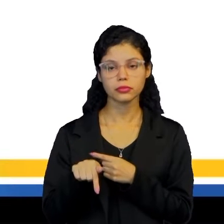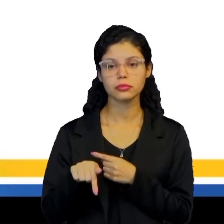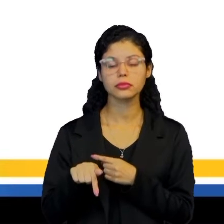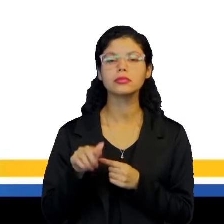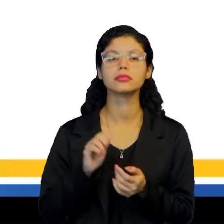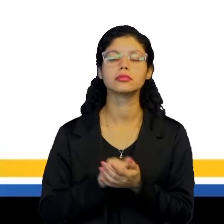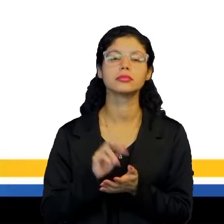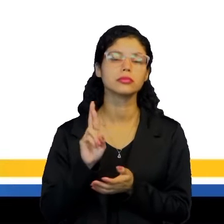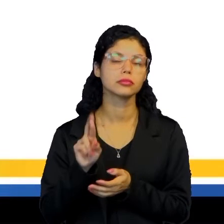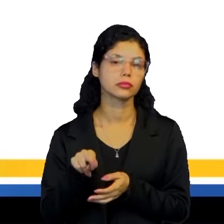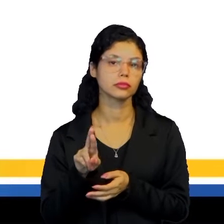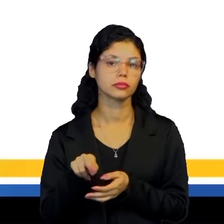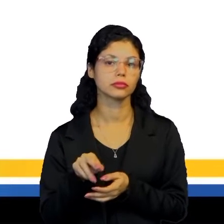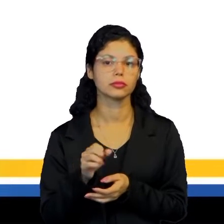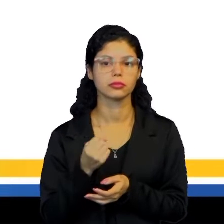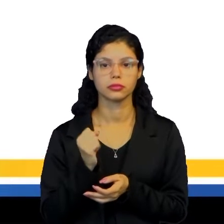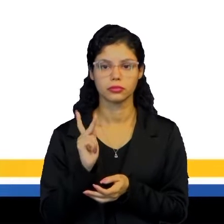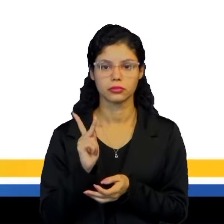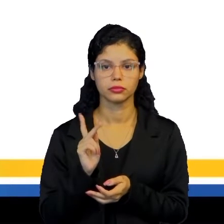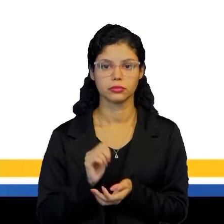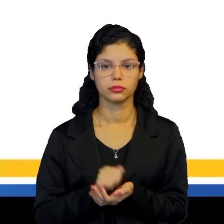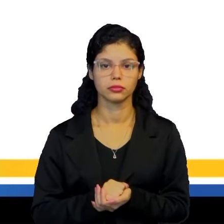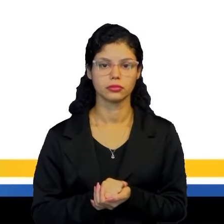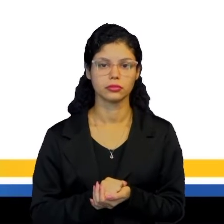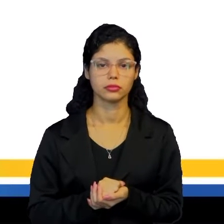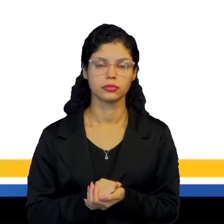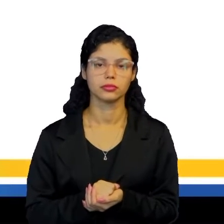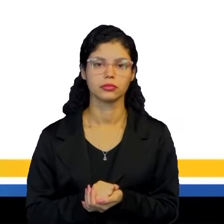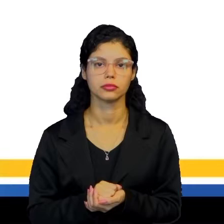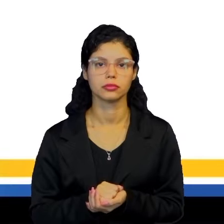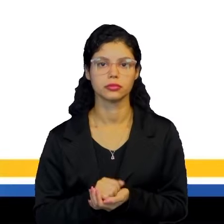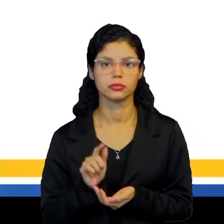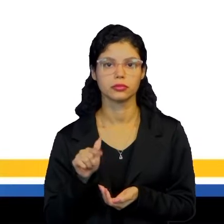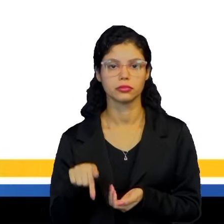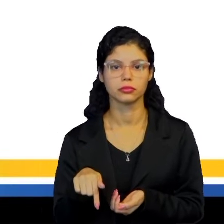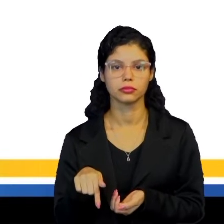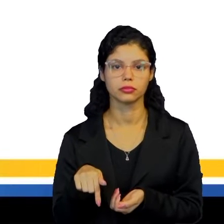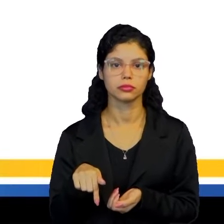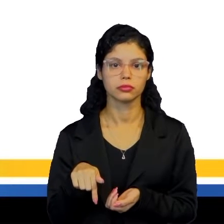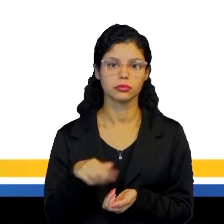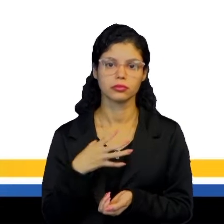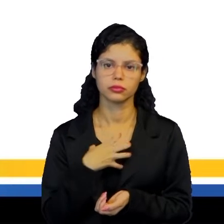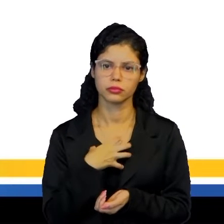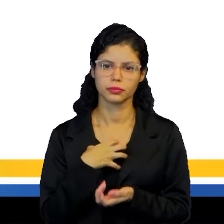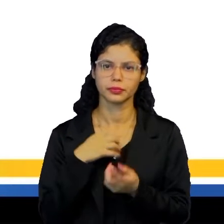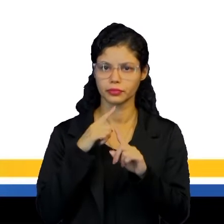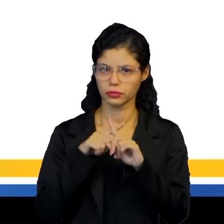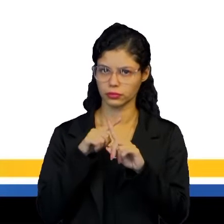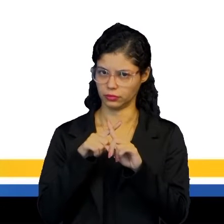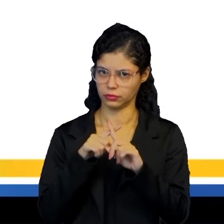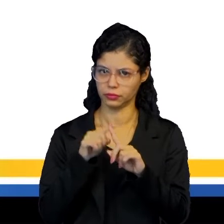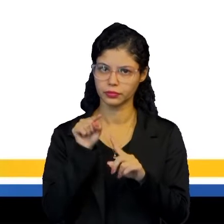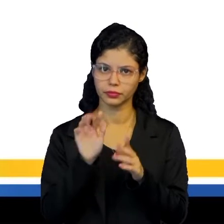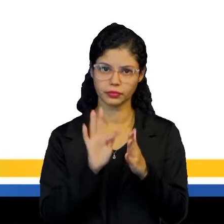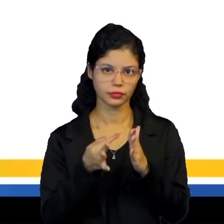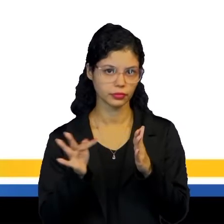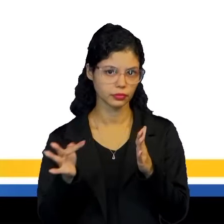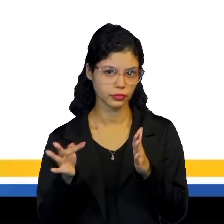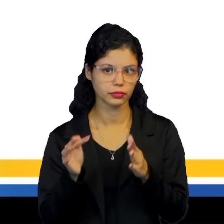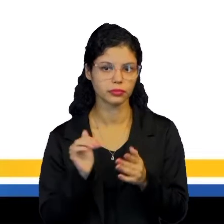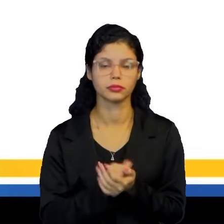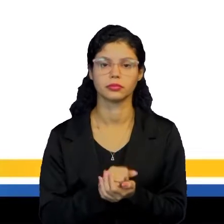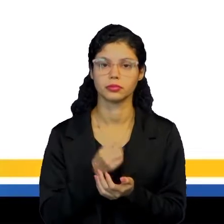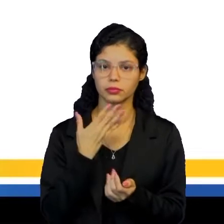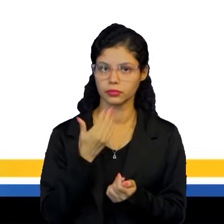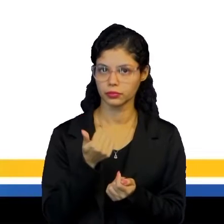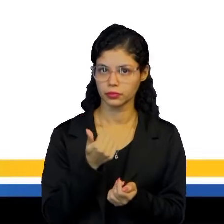aí é a razão, tudo bem? Então, observe que o Q está no sentido de multiplicação aí na fórmula,